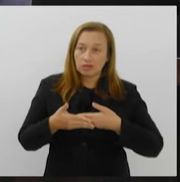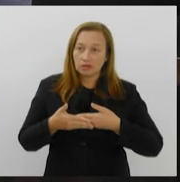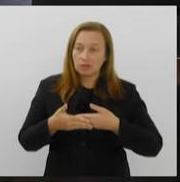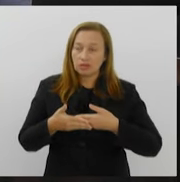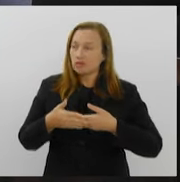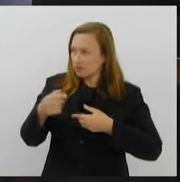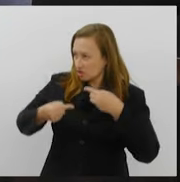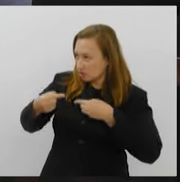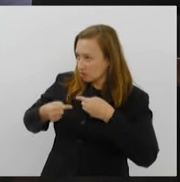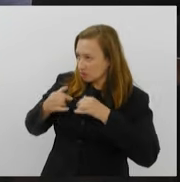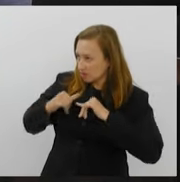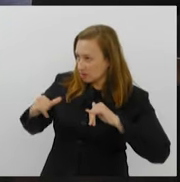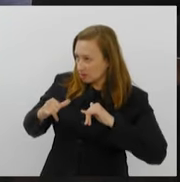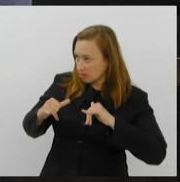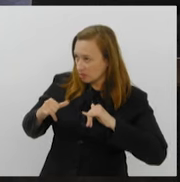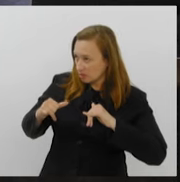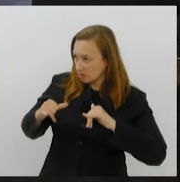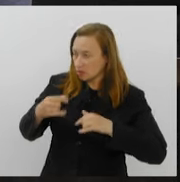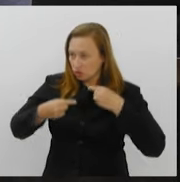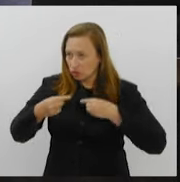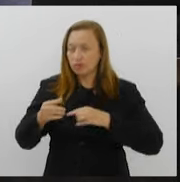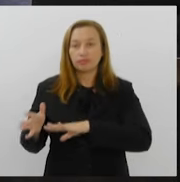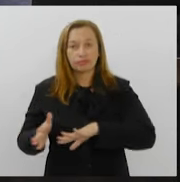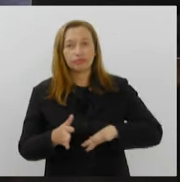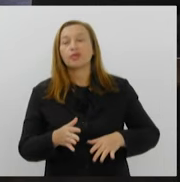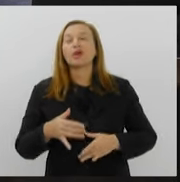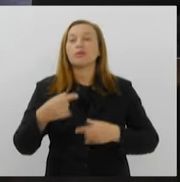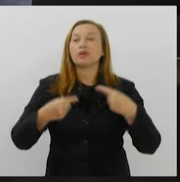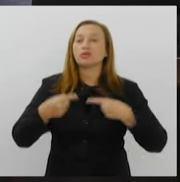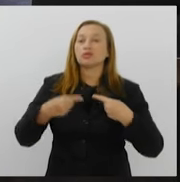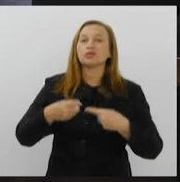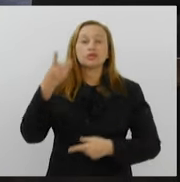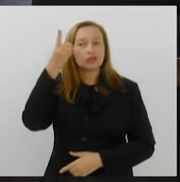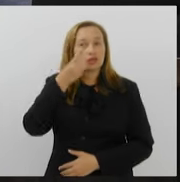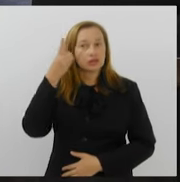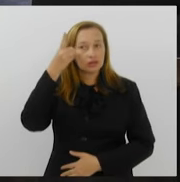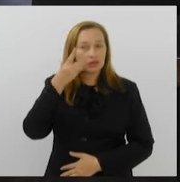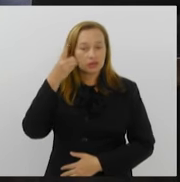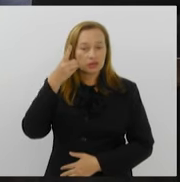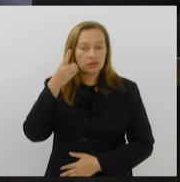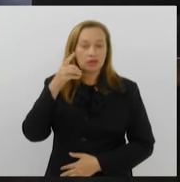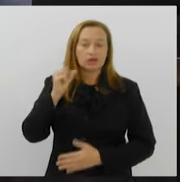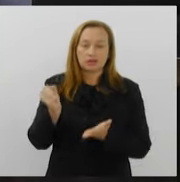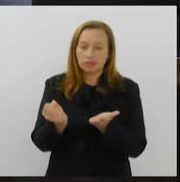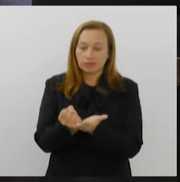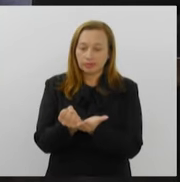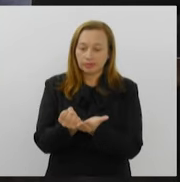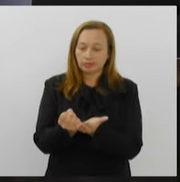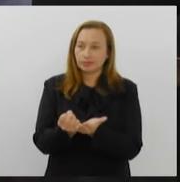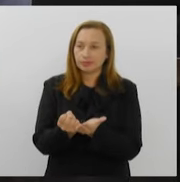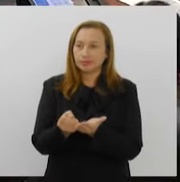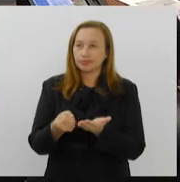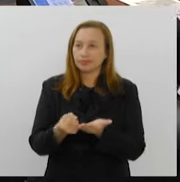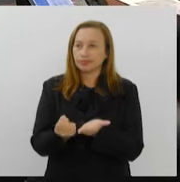vai discutir ou declarar? Discutir. Para discutir, deputado autor Samuel Malafaia.